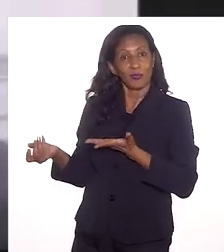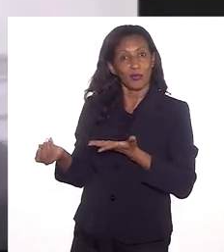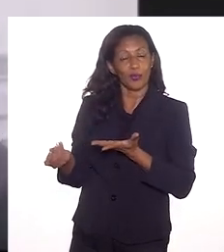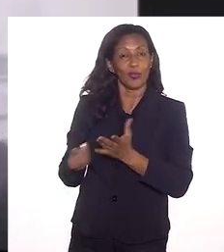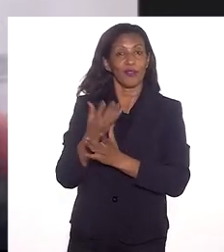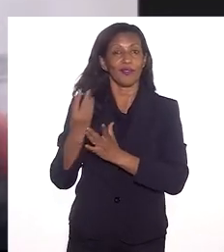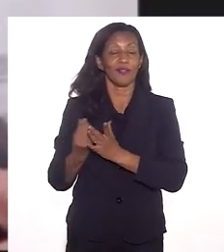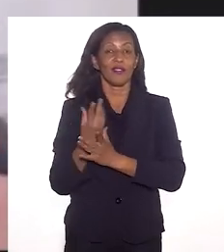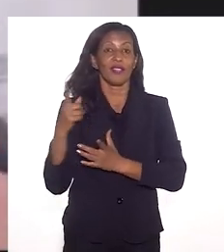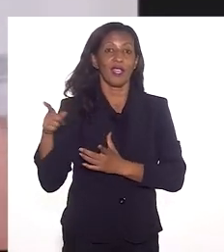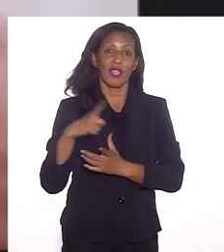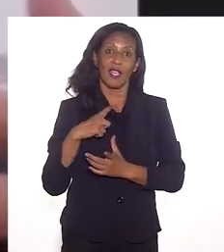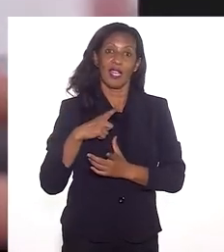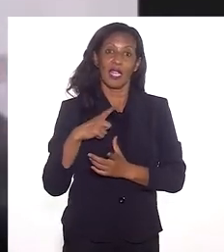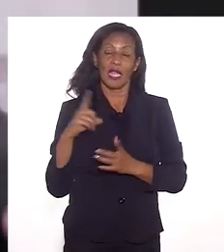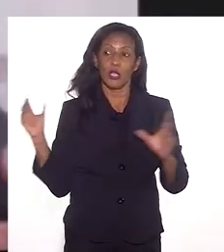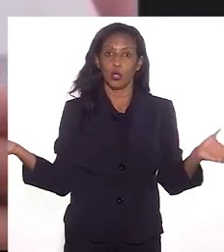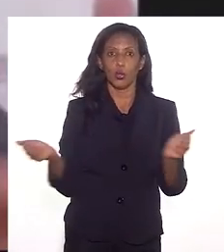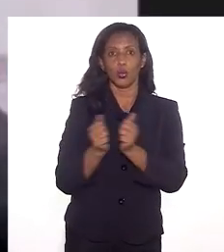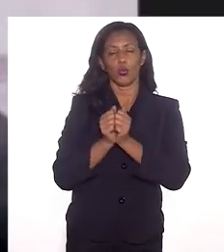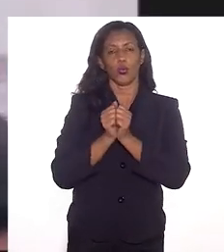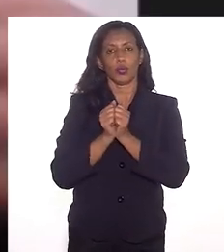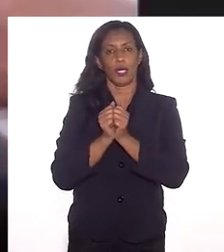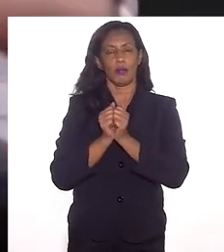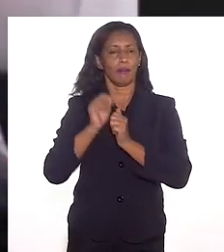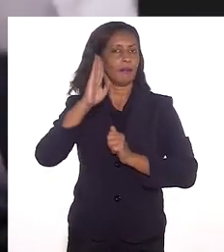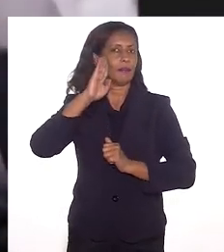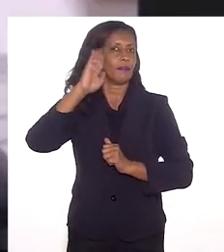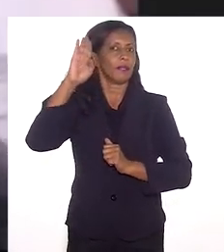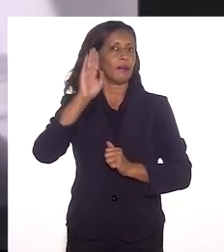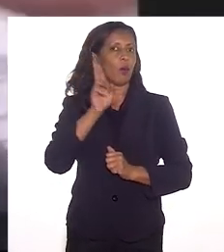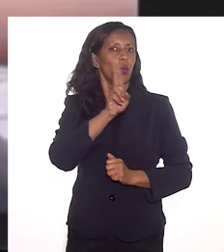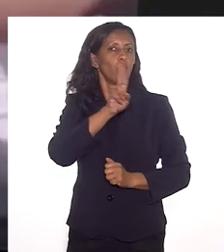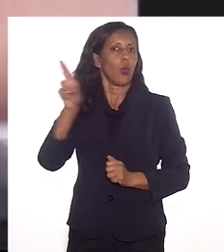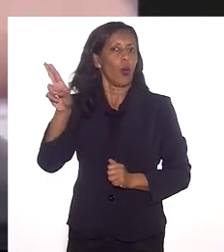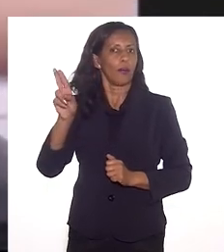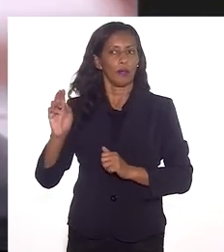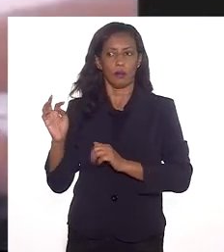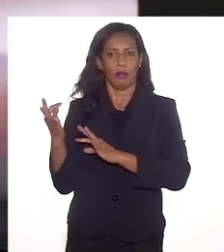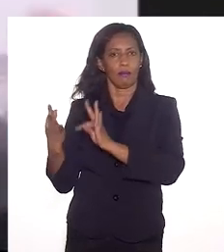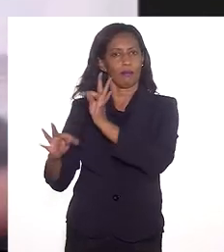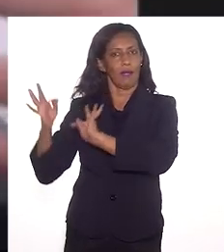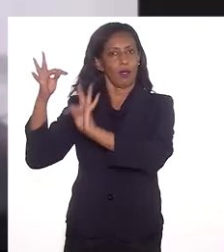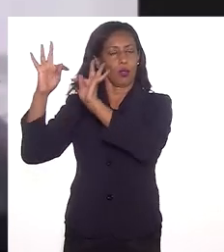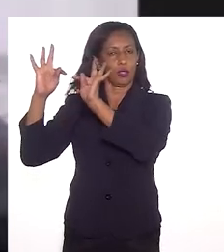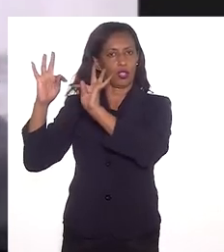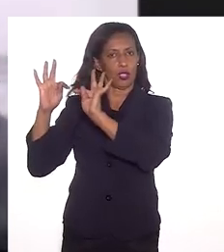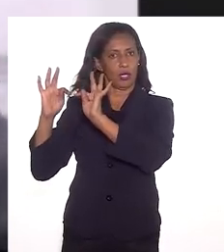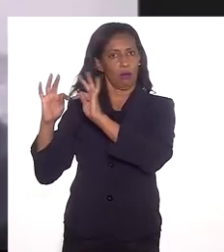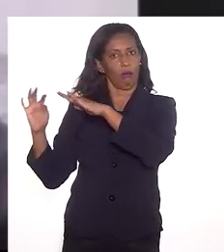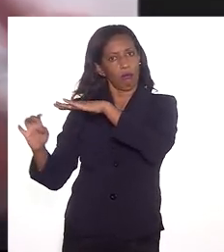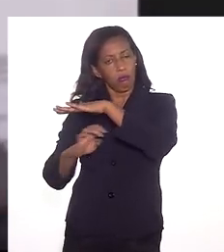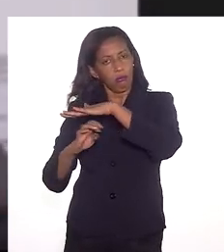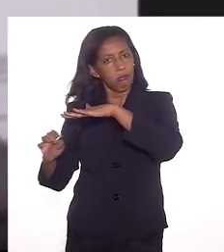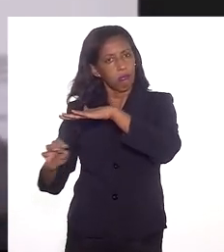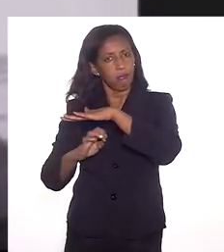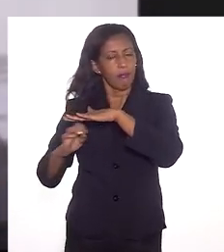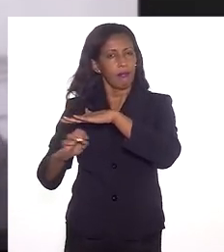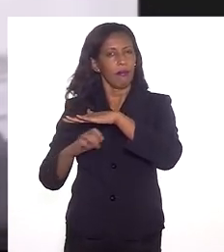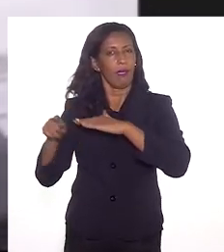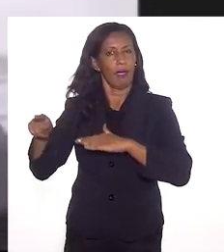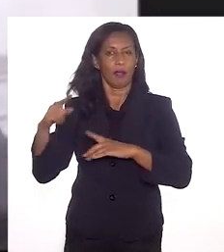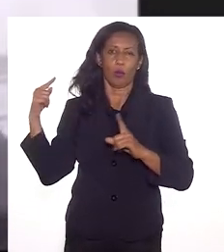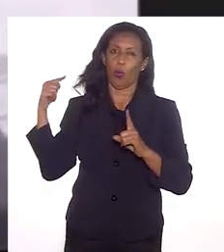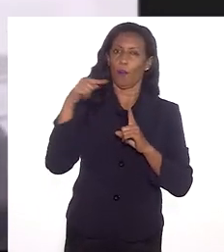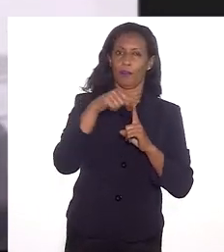aí falando de investidor ele ele é um evento que junta os principais nomes da tecnologia com os investidores é seu grande